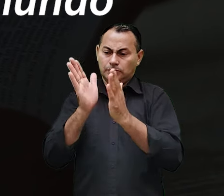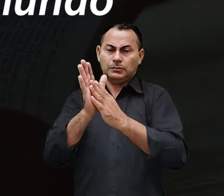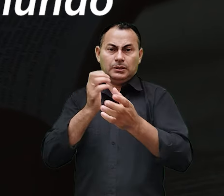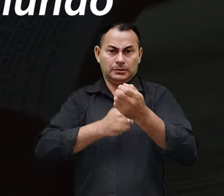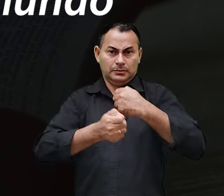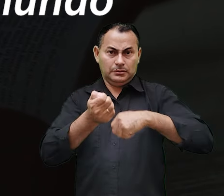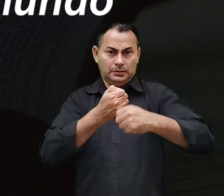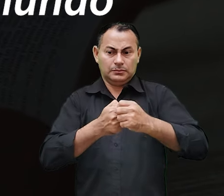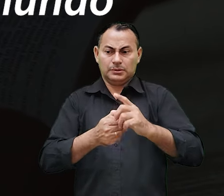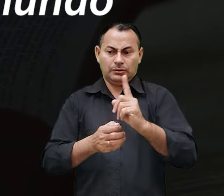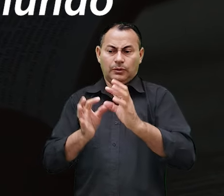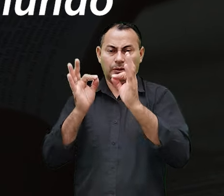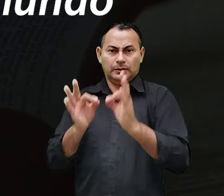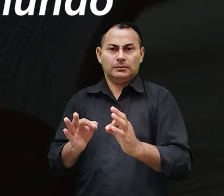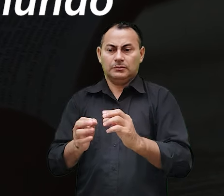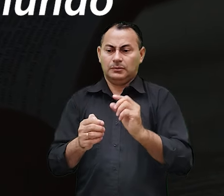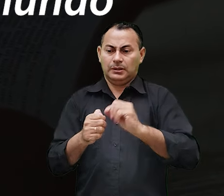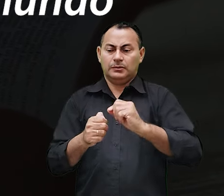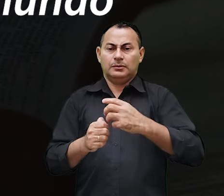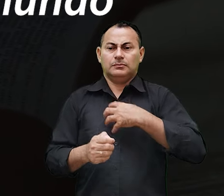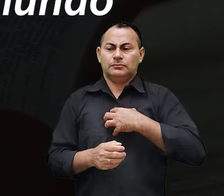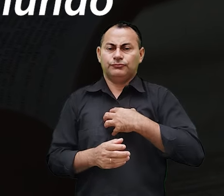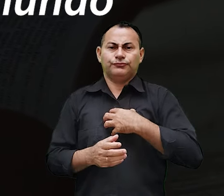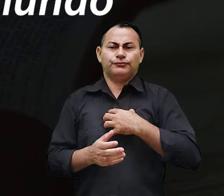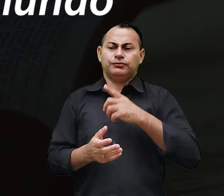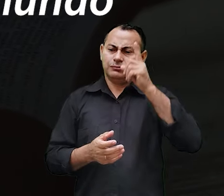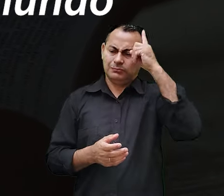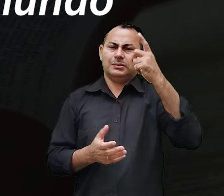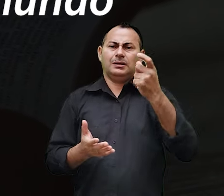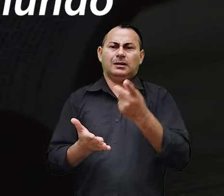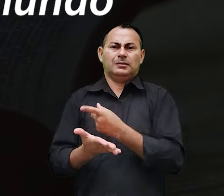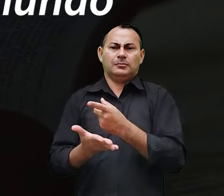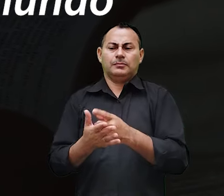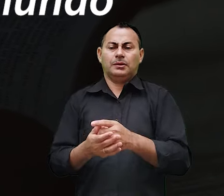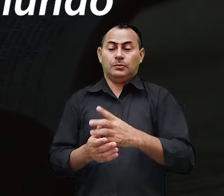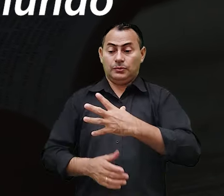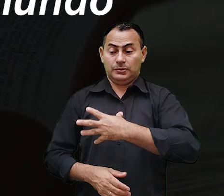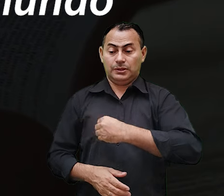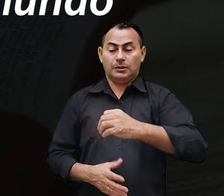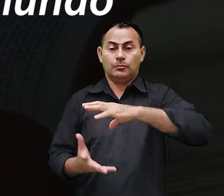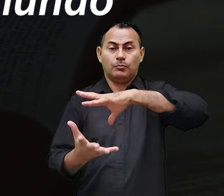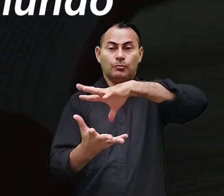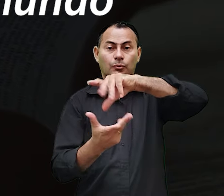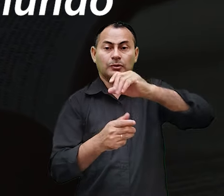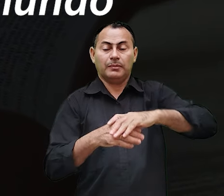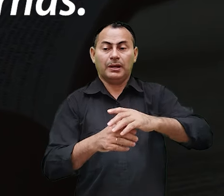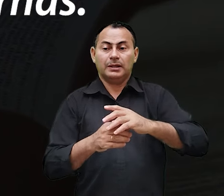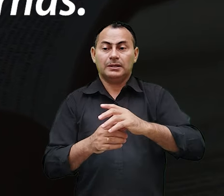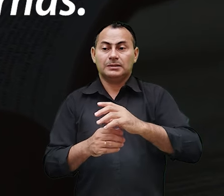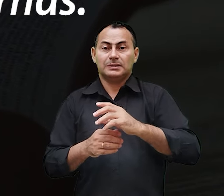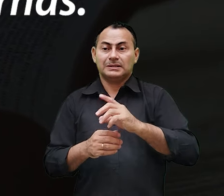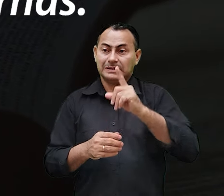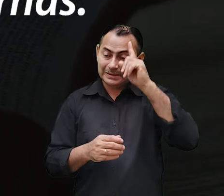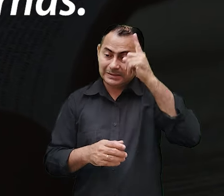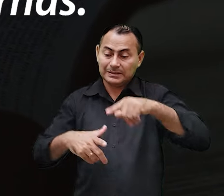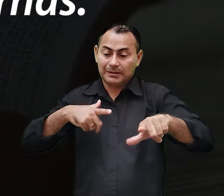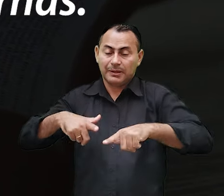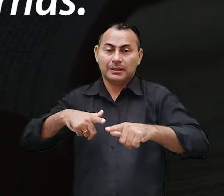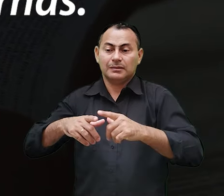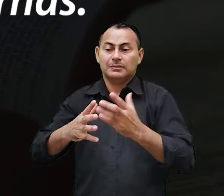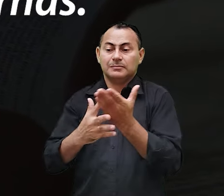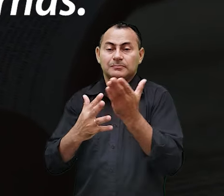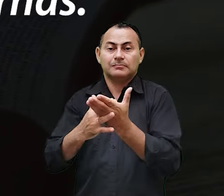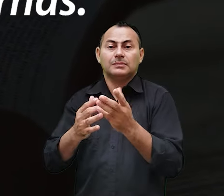O Senhor elogiou o administrador desonesto porque agiu astutamente. Pois os filhos desse mundo são mais astutos